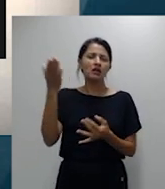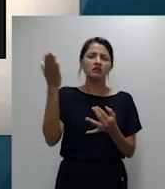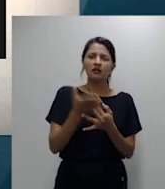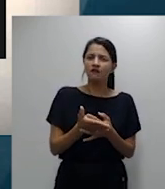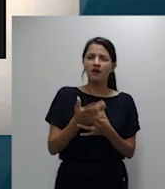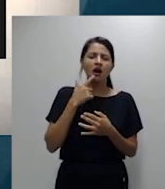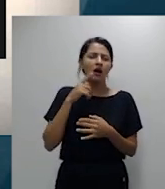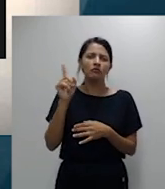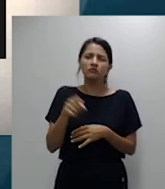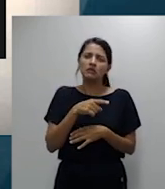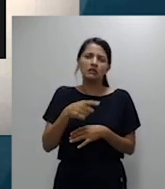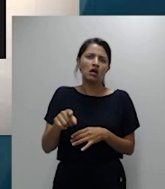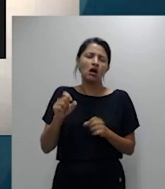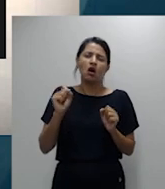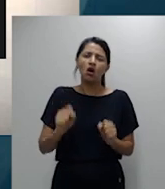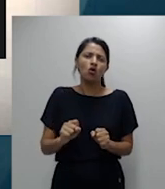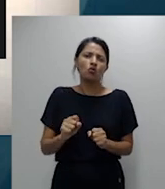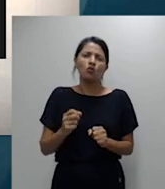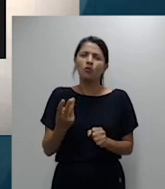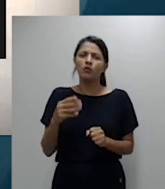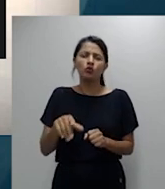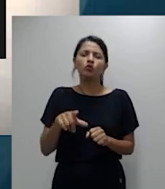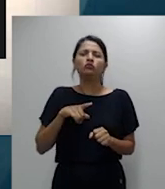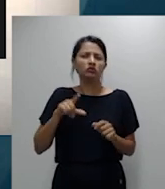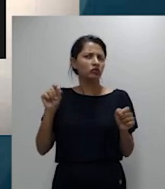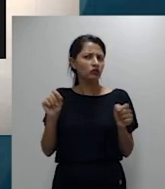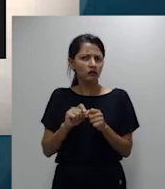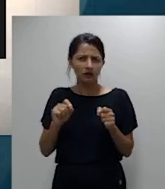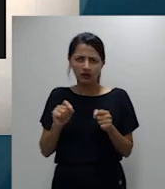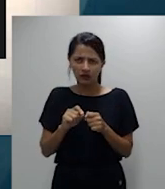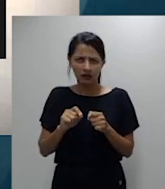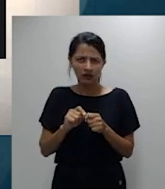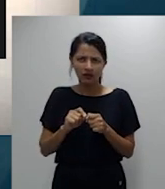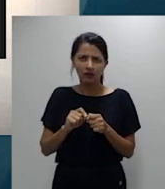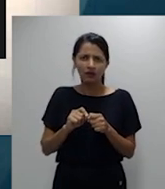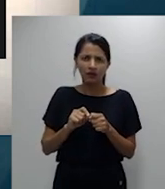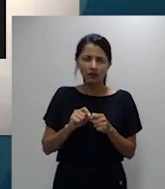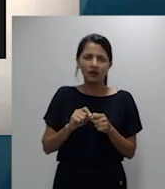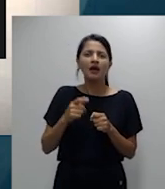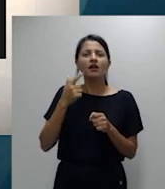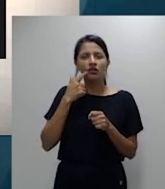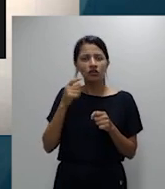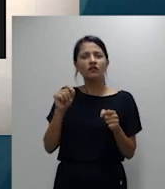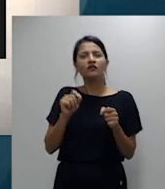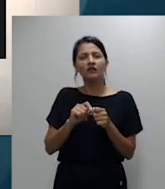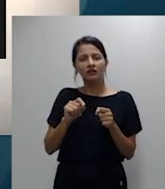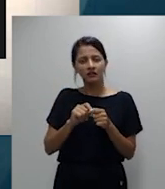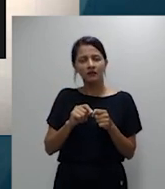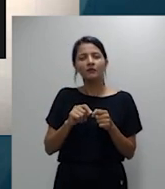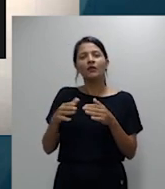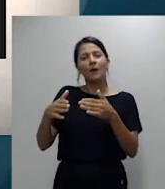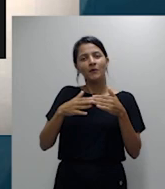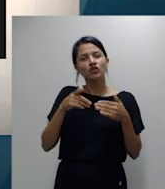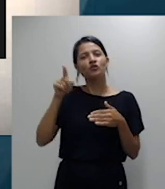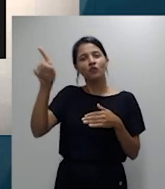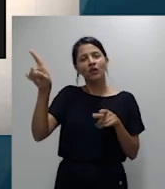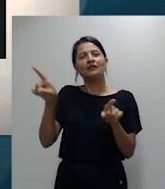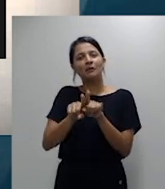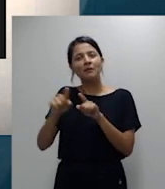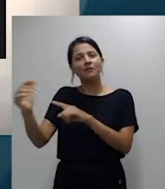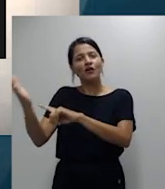abrevie sua suspensão para os meninos não caiu na rede vou fazer a reciprocidade para amanhã nós pedimos lá para me ajudar